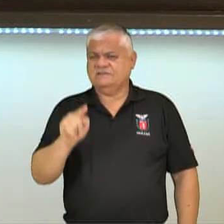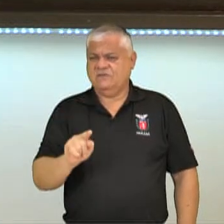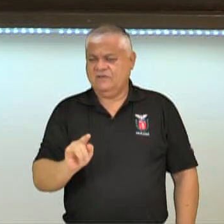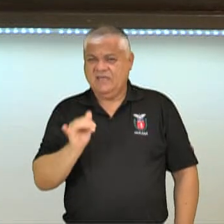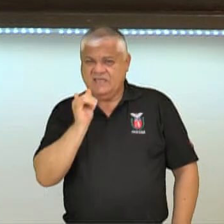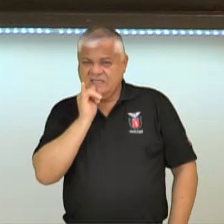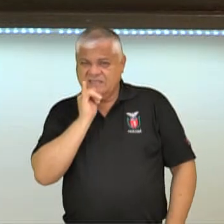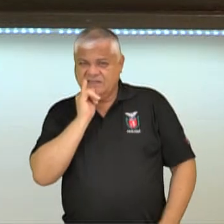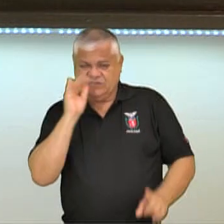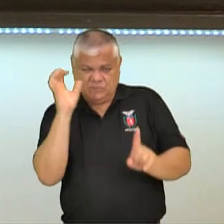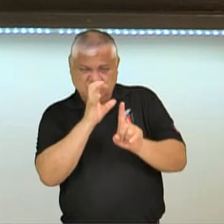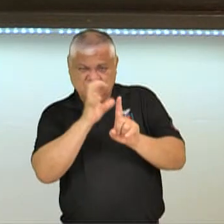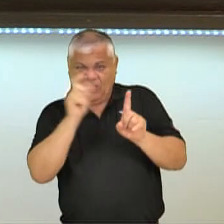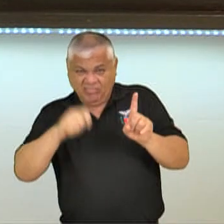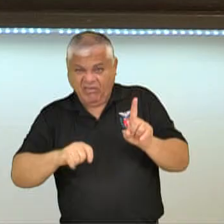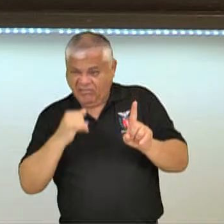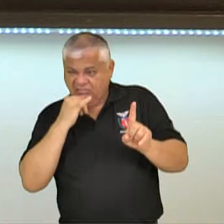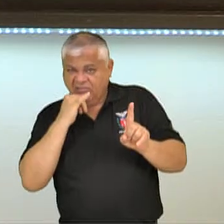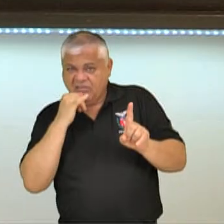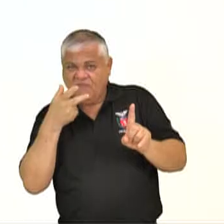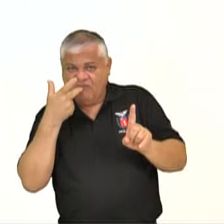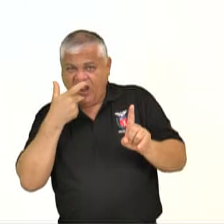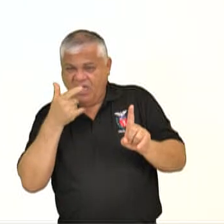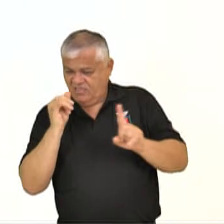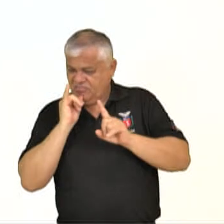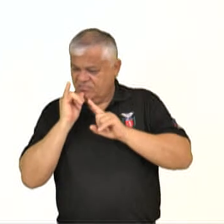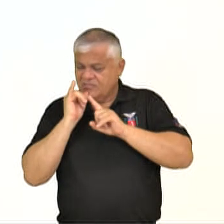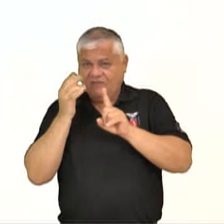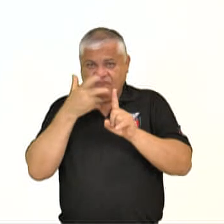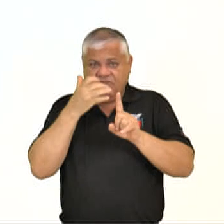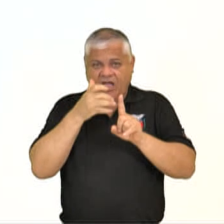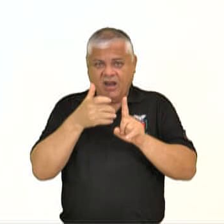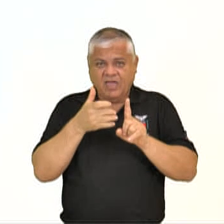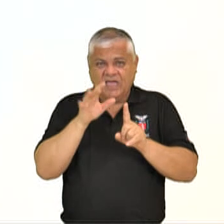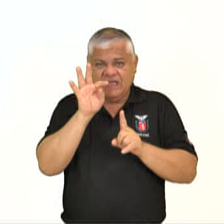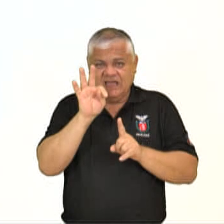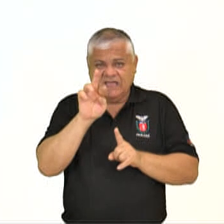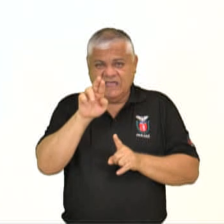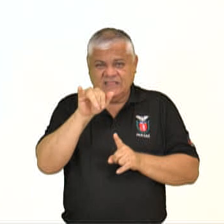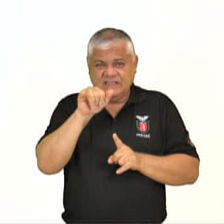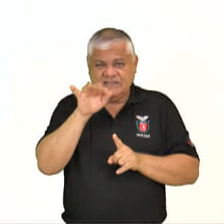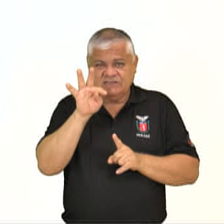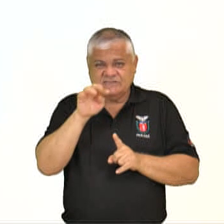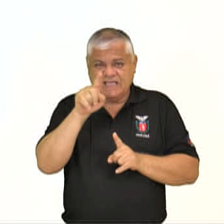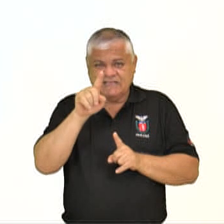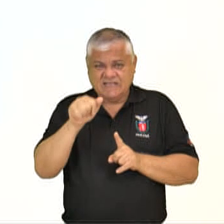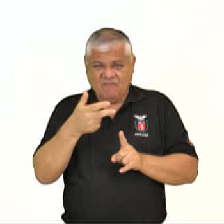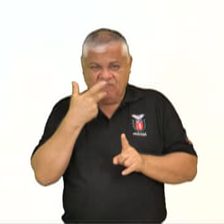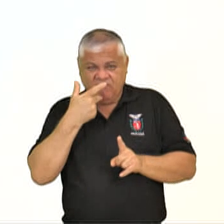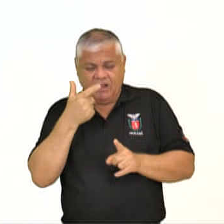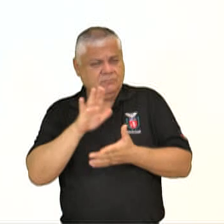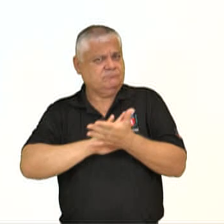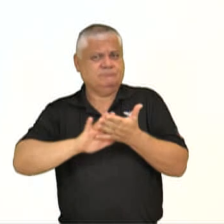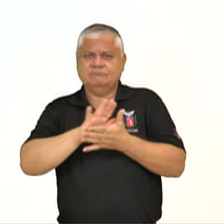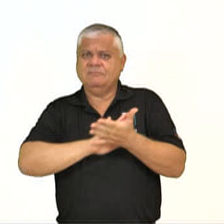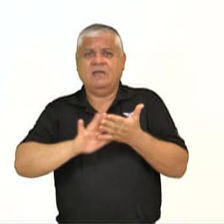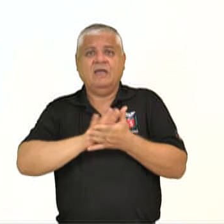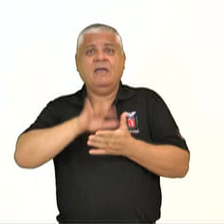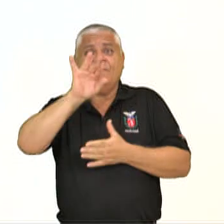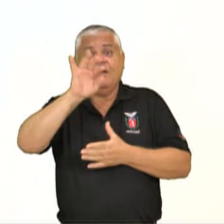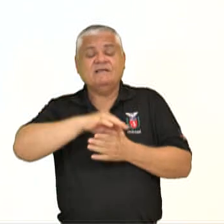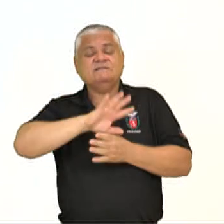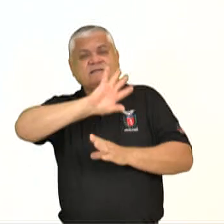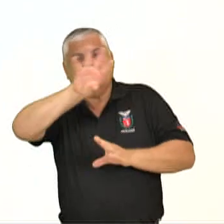ninguém. Personificação, então, nesse caso, vocês notaram que é atribuída à tristeza uma capacidade